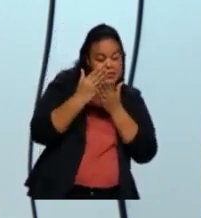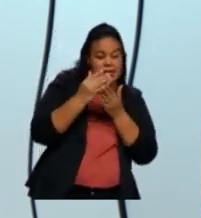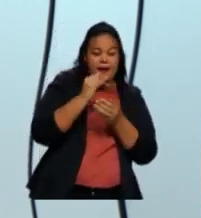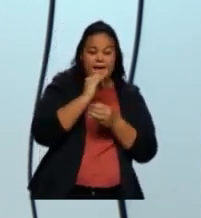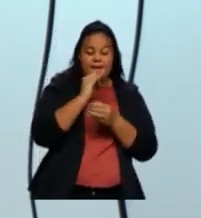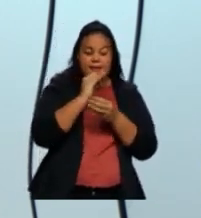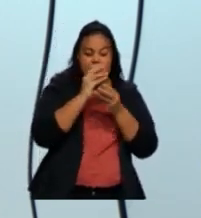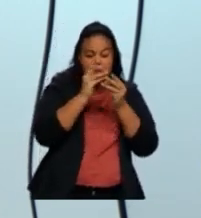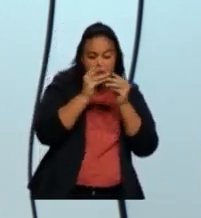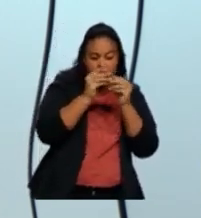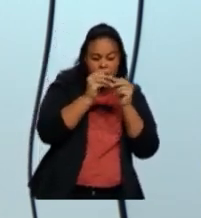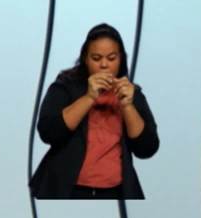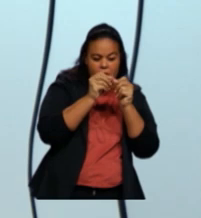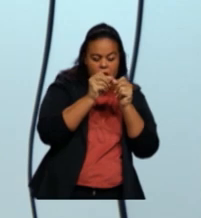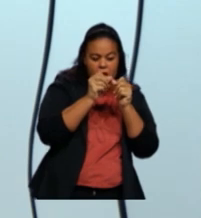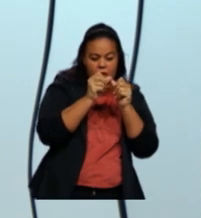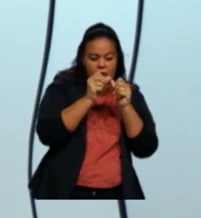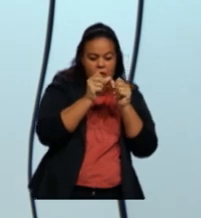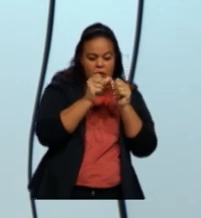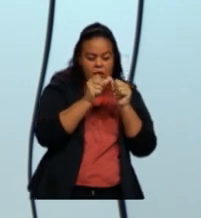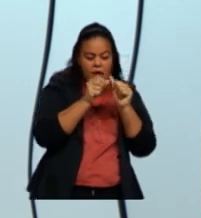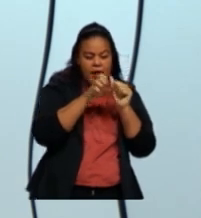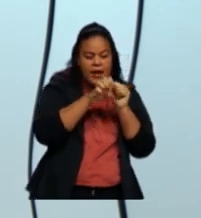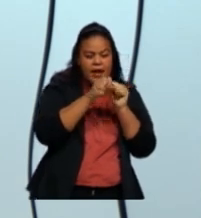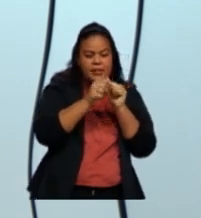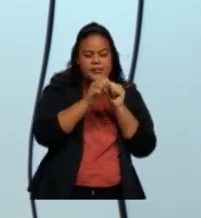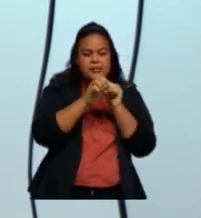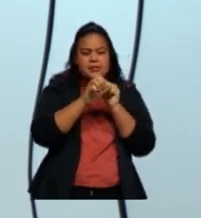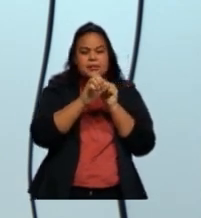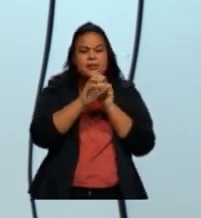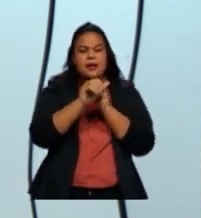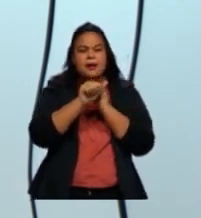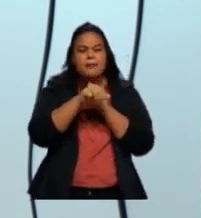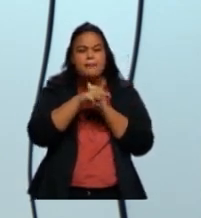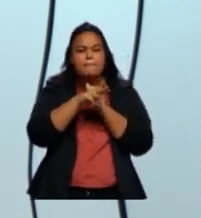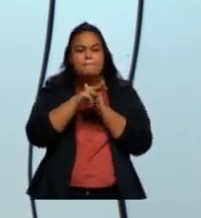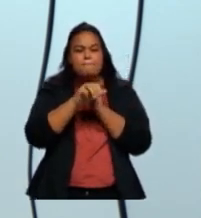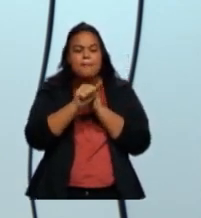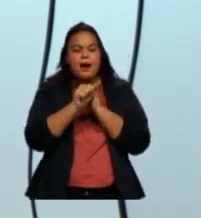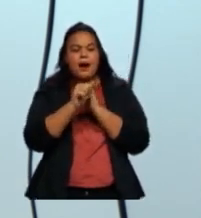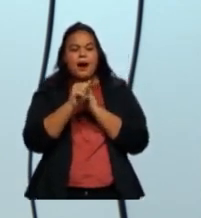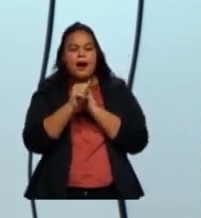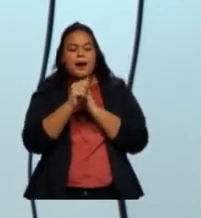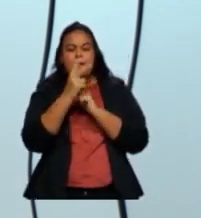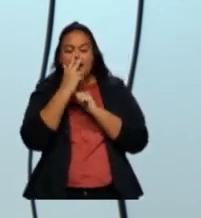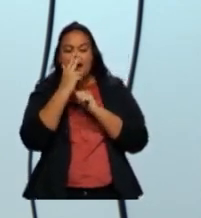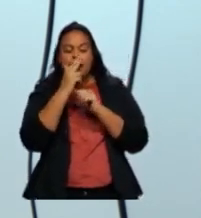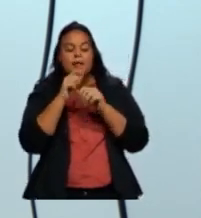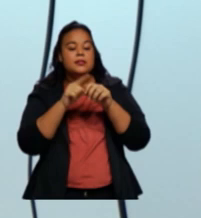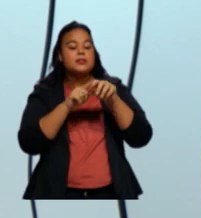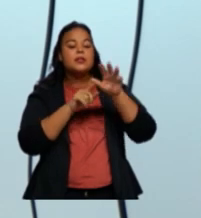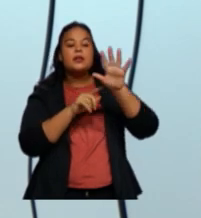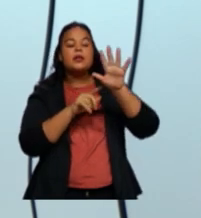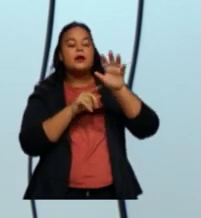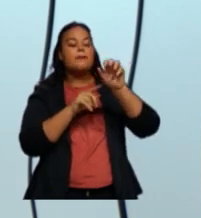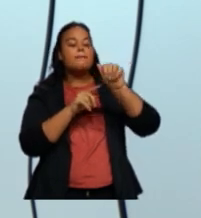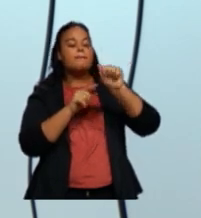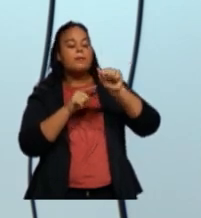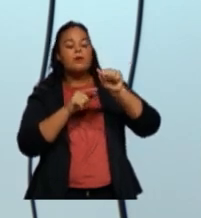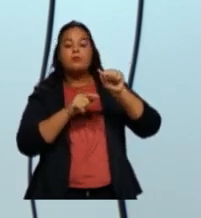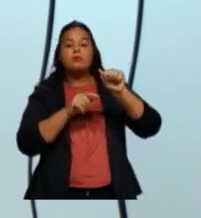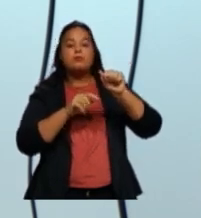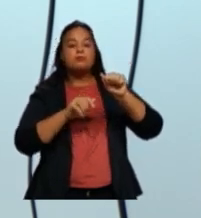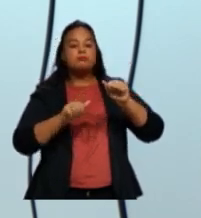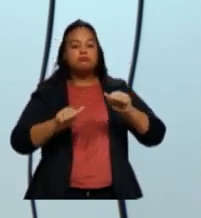mais ou menos o tamanho aí de uma mão fechada, né, ele começa a se preparar, vasos